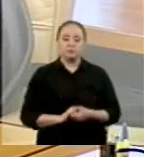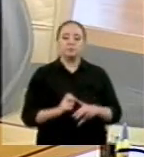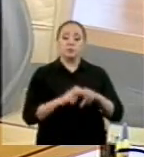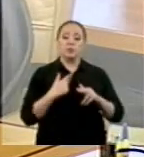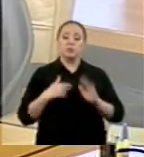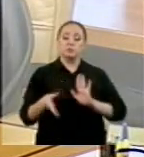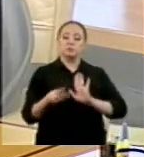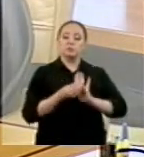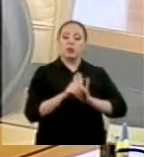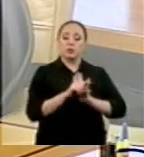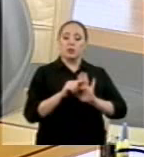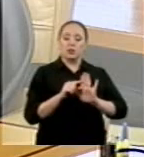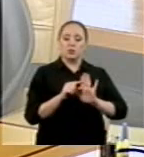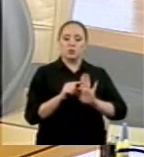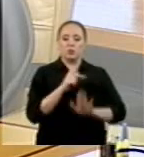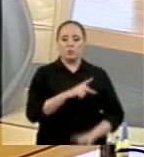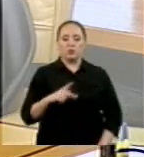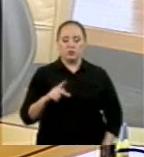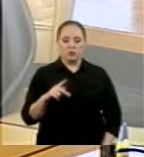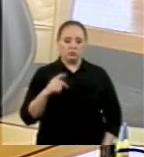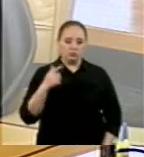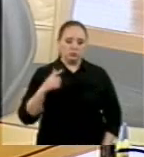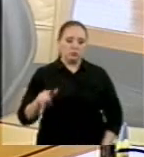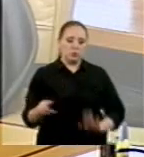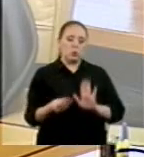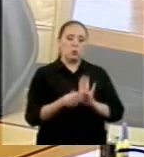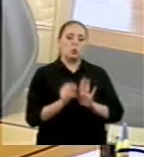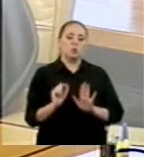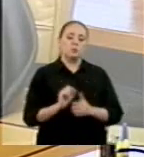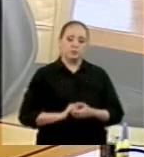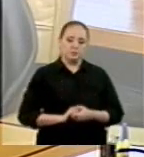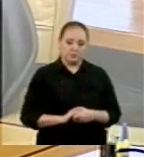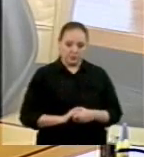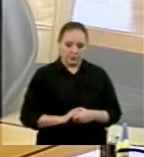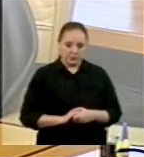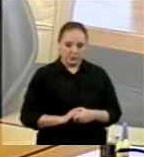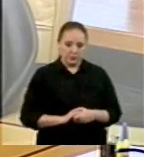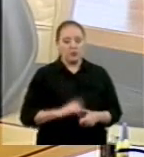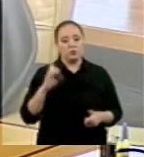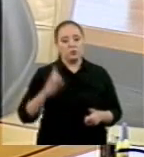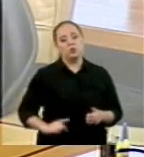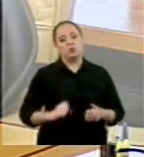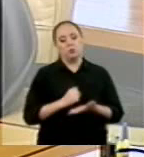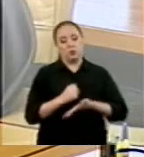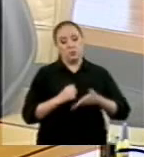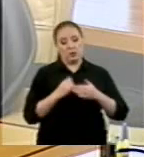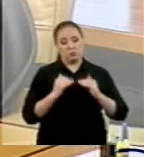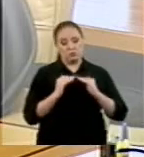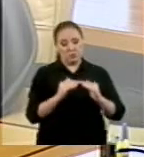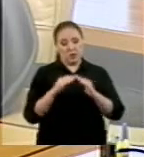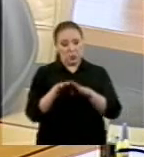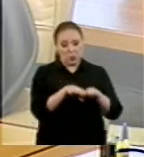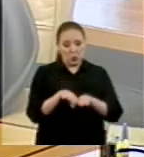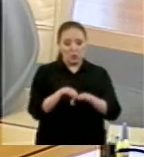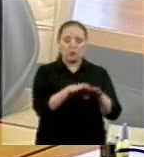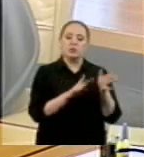Miguel Gualano de Godoy, Constitucionalismo e Democracia, os desdobramentos sobre o direito fundamental à igualdade, que